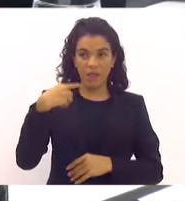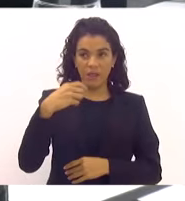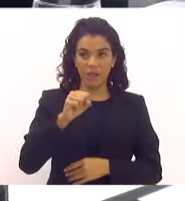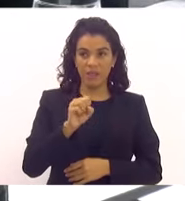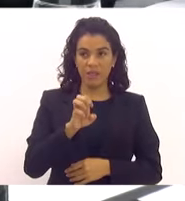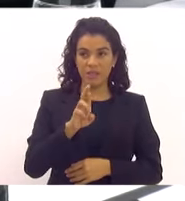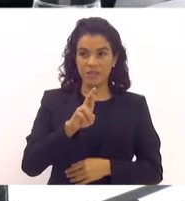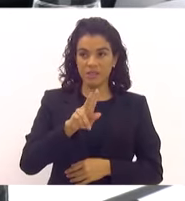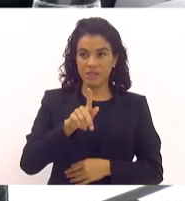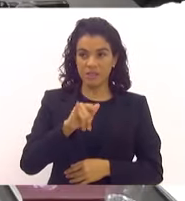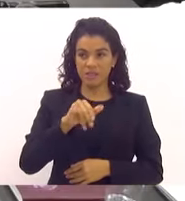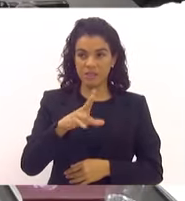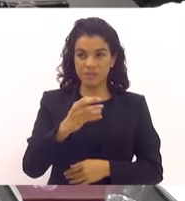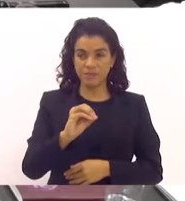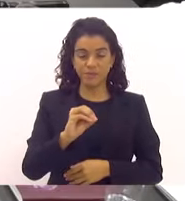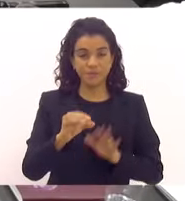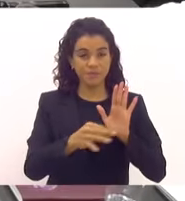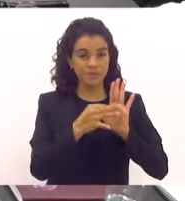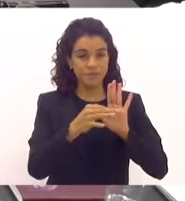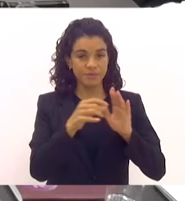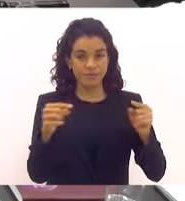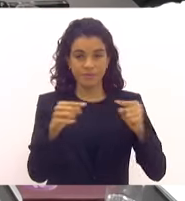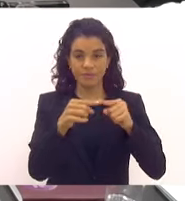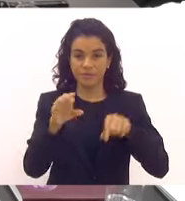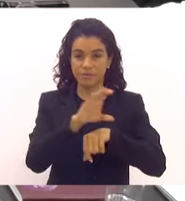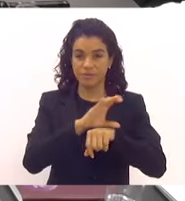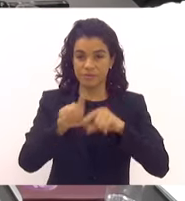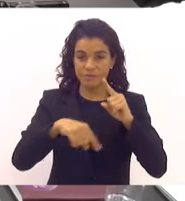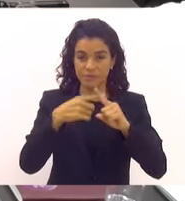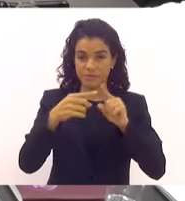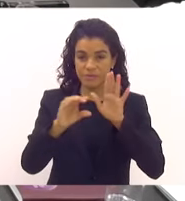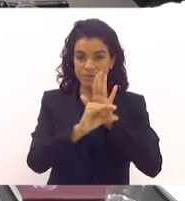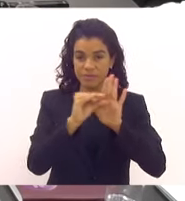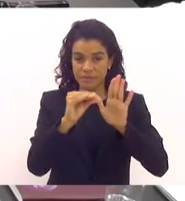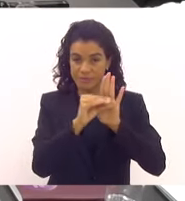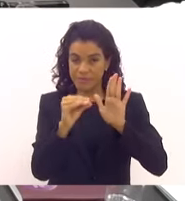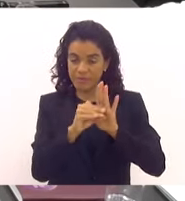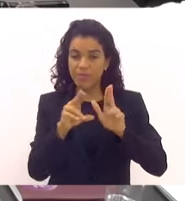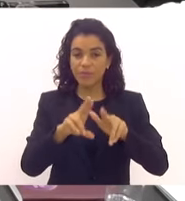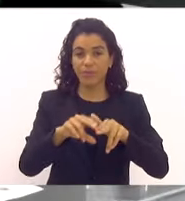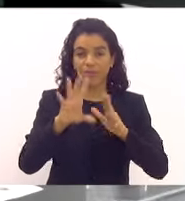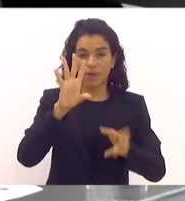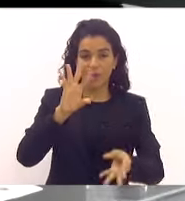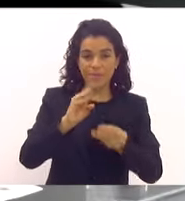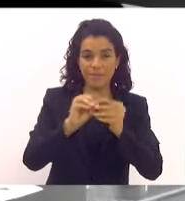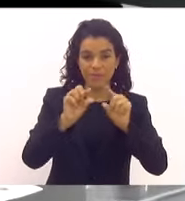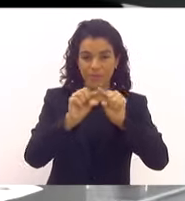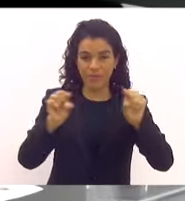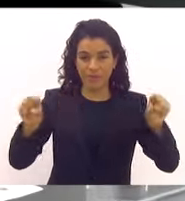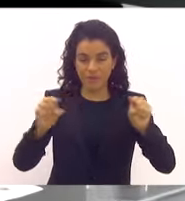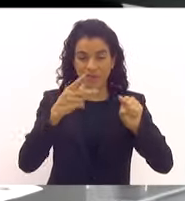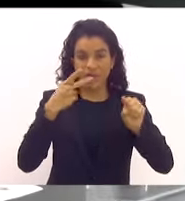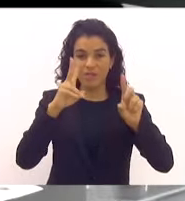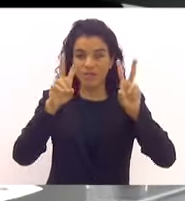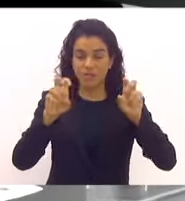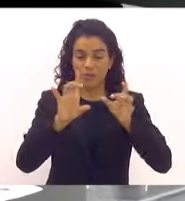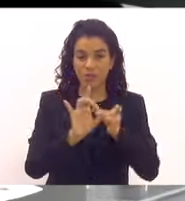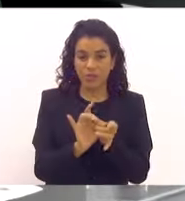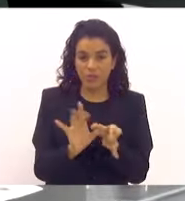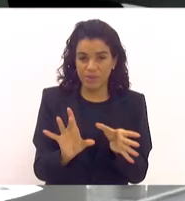Serginho. Ao parecer pela condicionalidade com emendas, que pese a emenda do projeto falar em